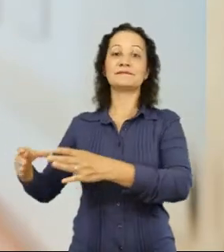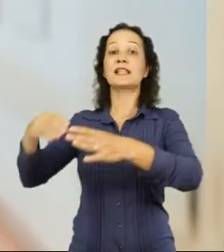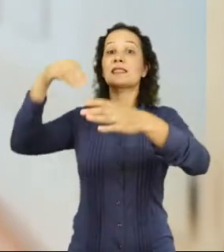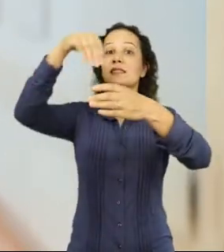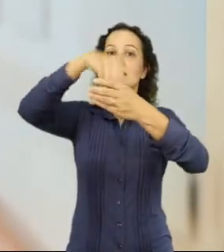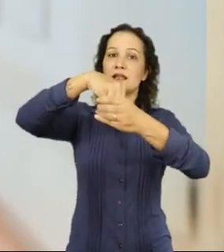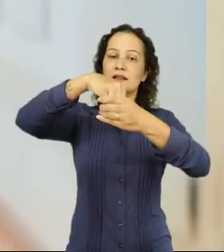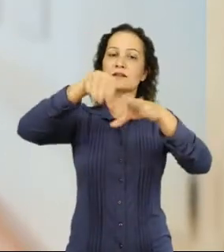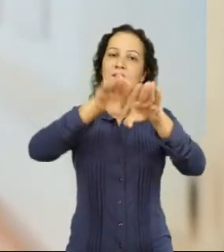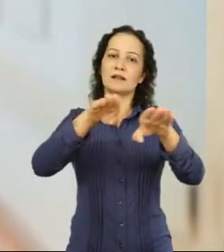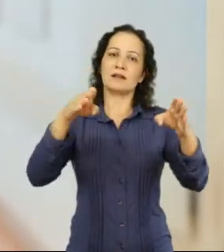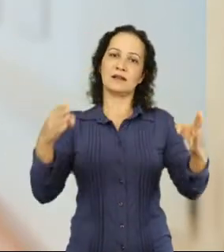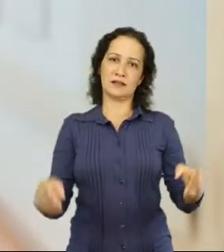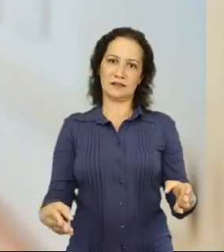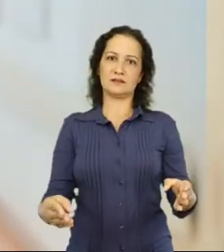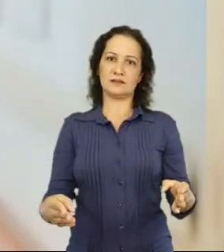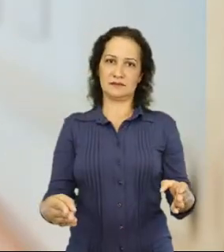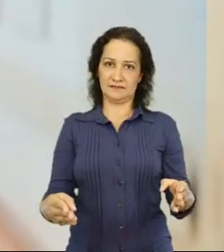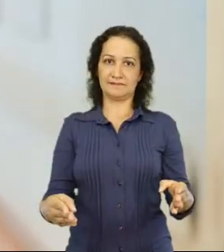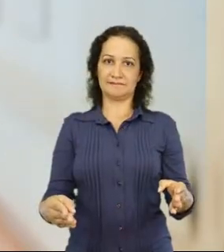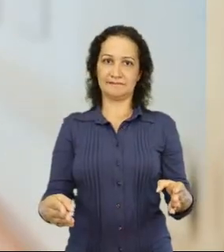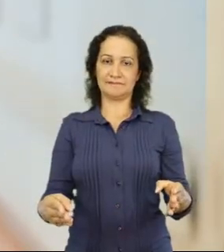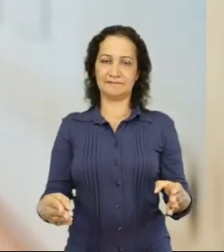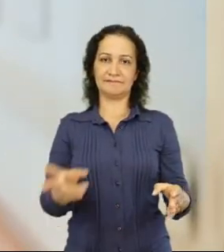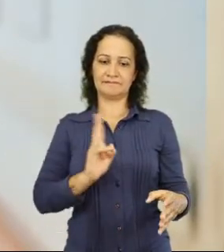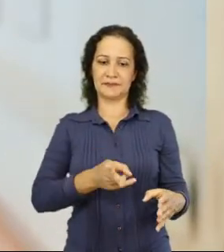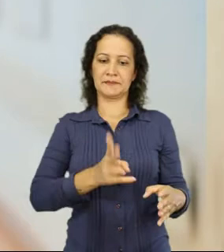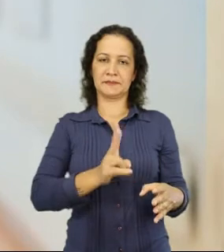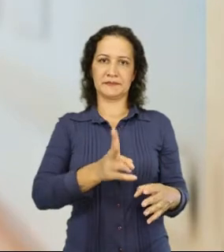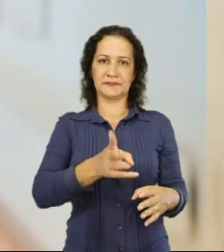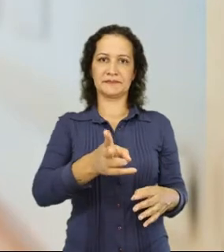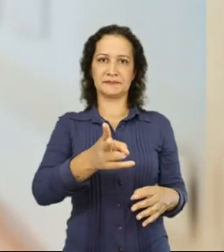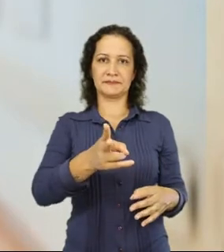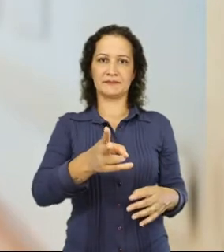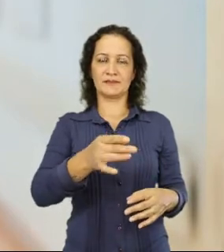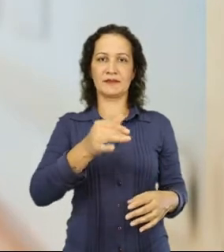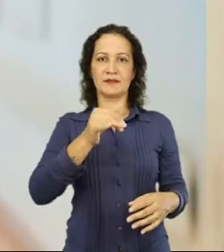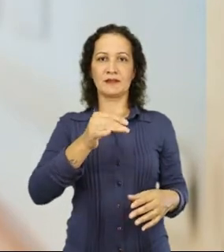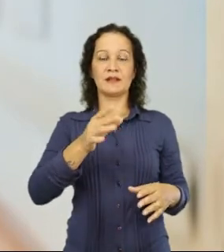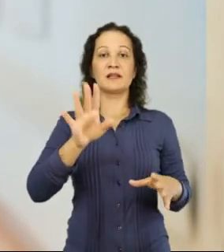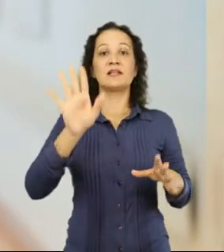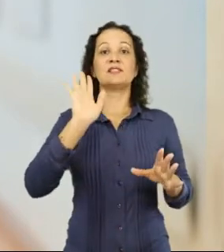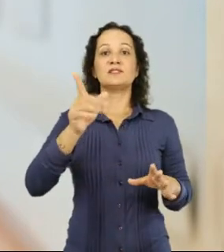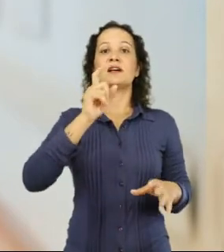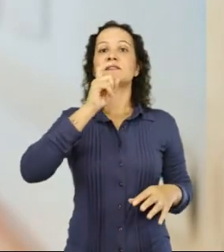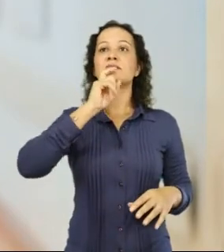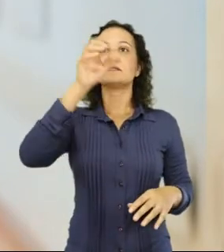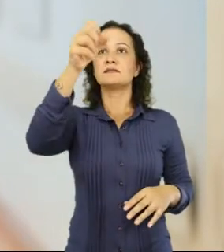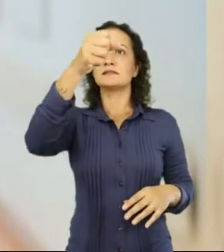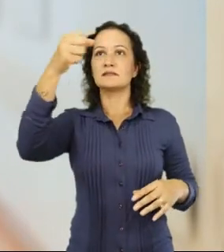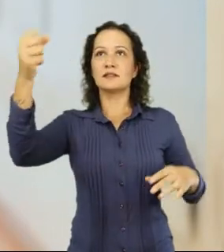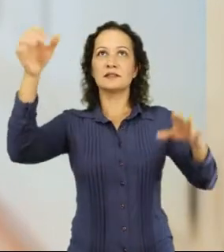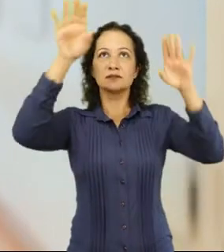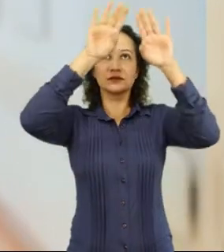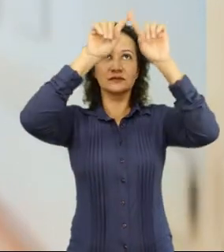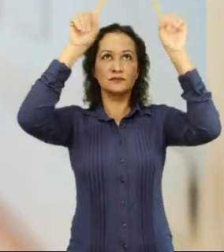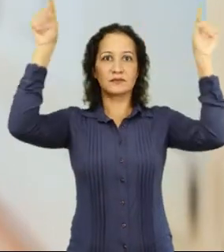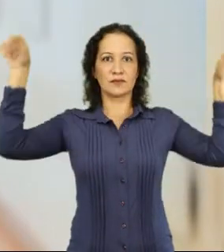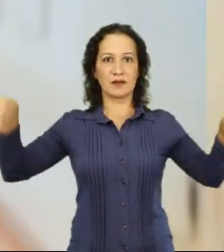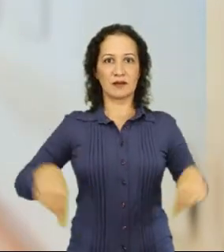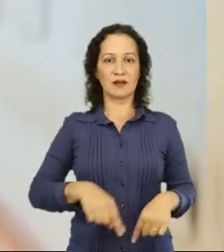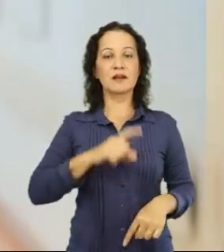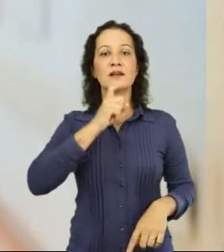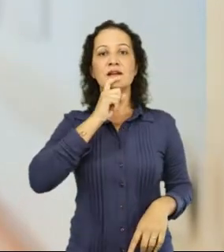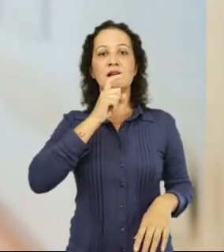lá na unidade, somente ele segurando em mãos. Uma vez saiu da câmara fria municipal, dentro da